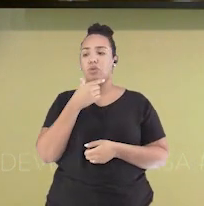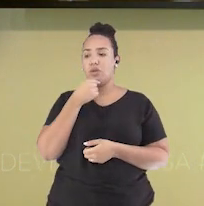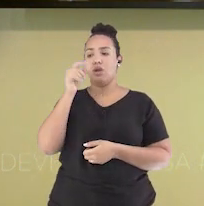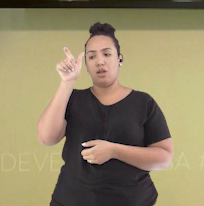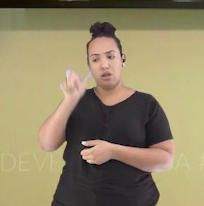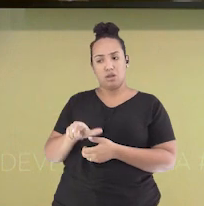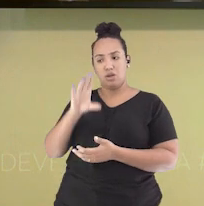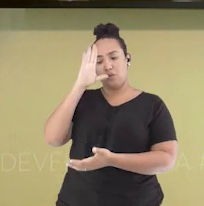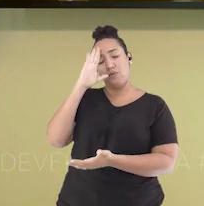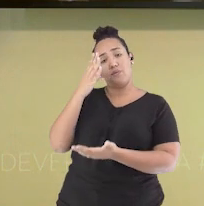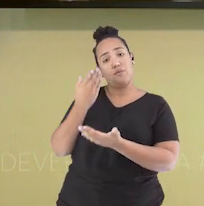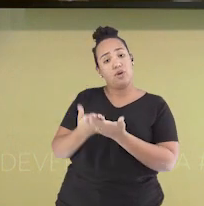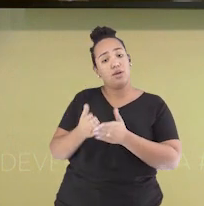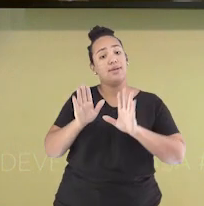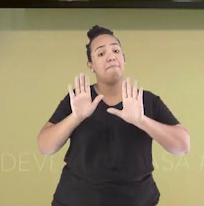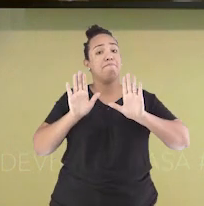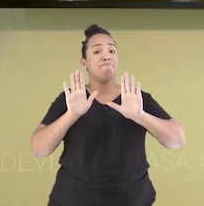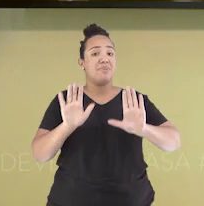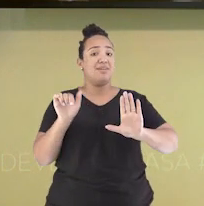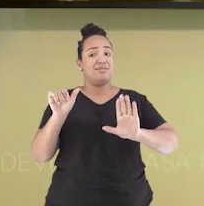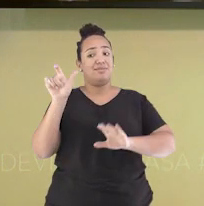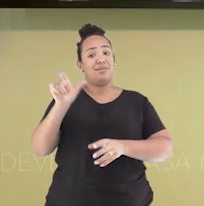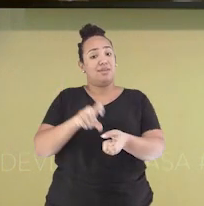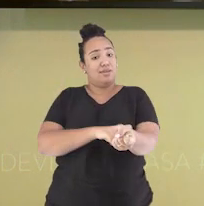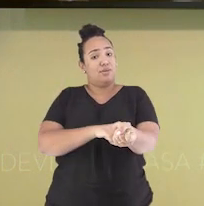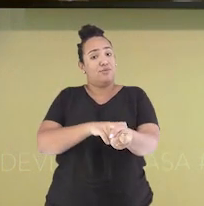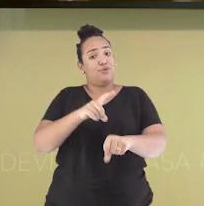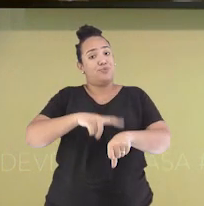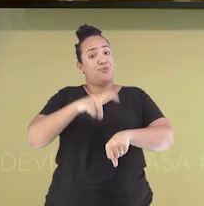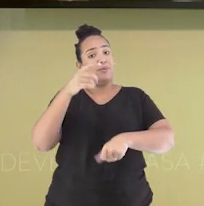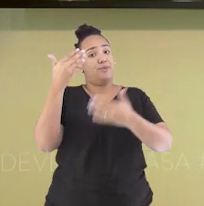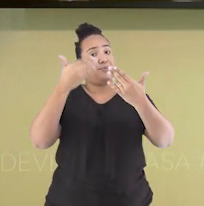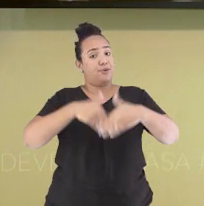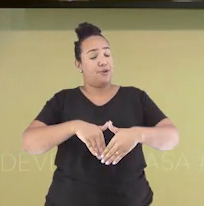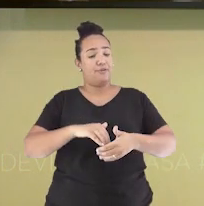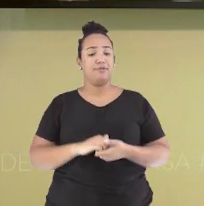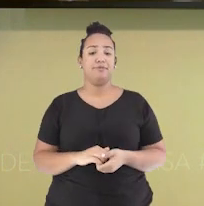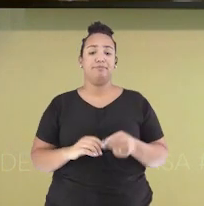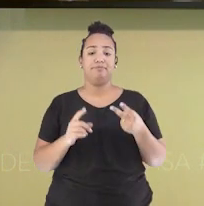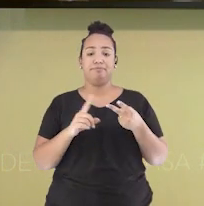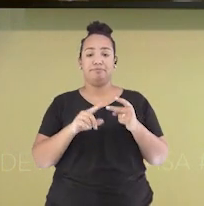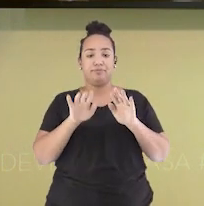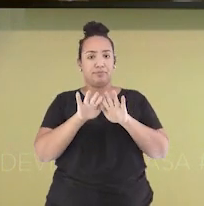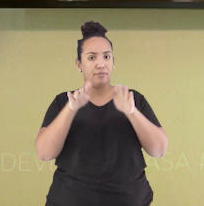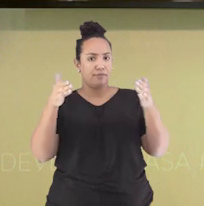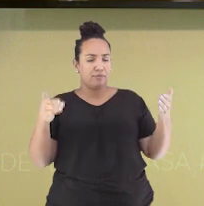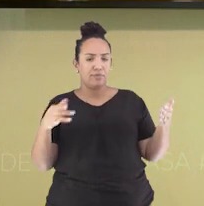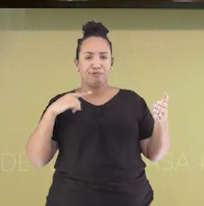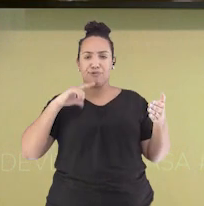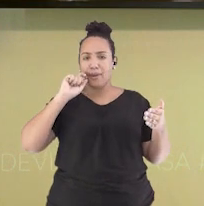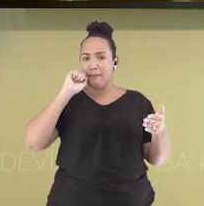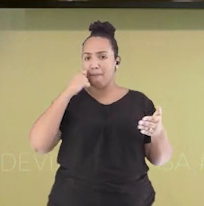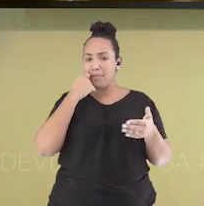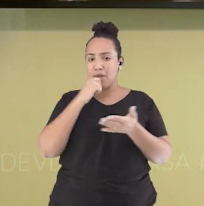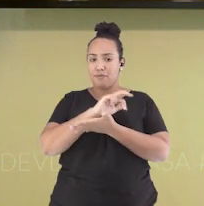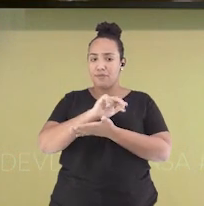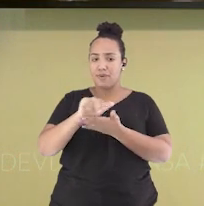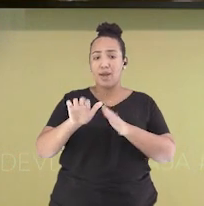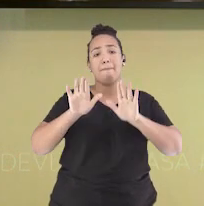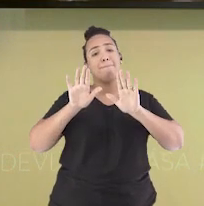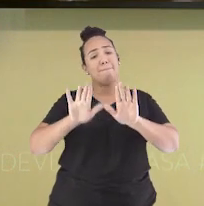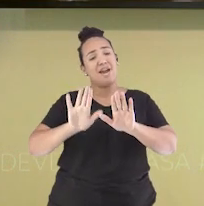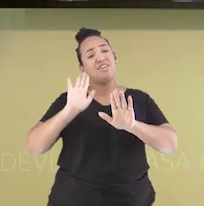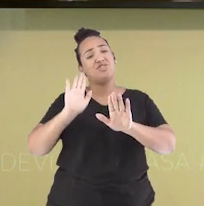muito confiante, entretanto, fica nervoso durante as provas. A bancada estava repleta de pães, mas eles já